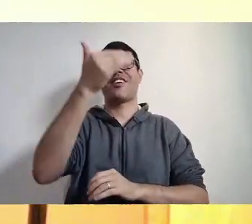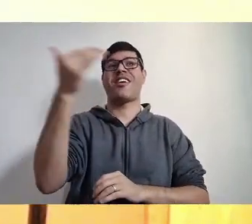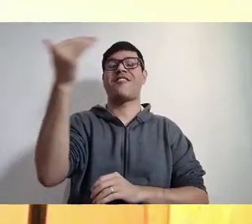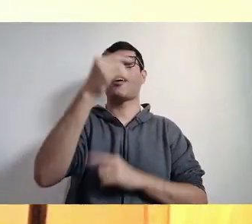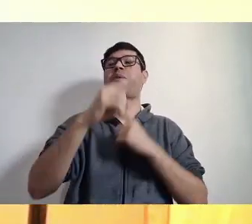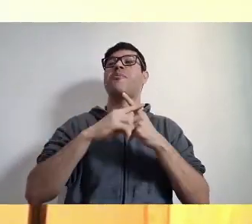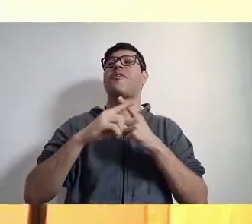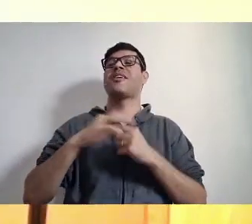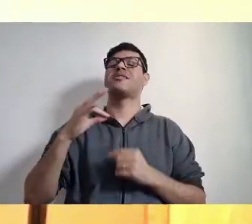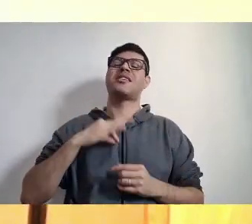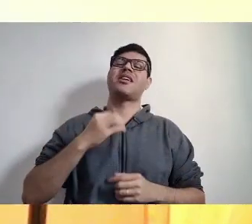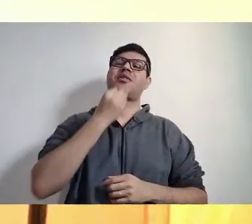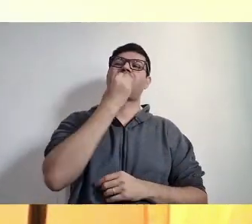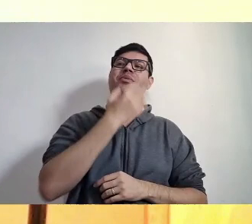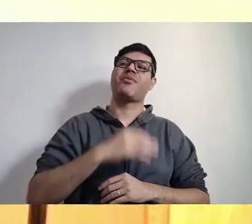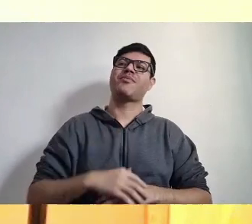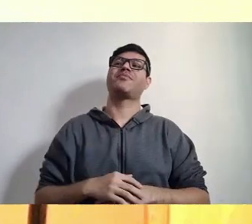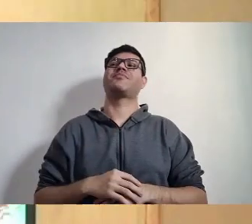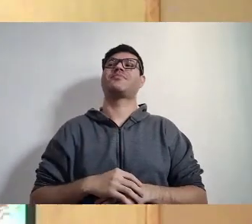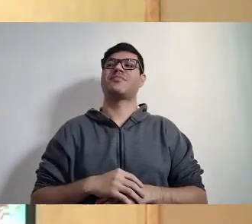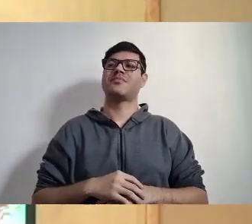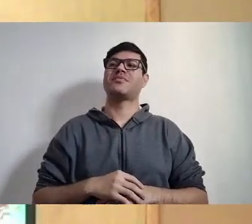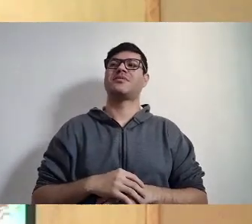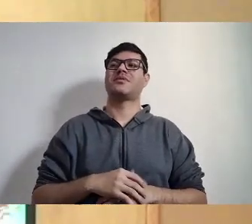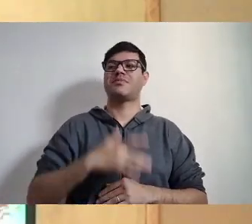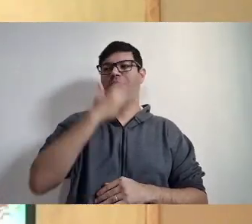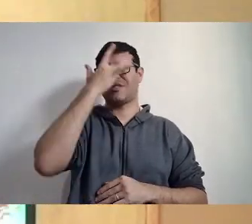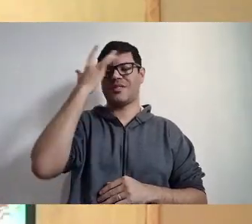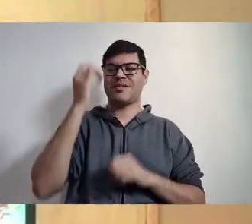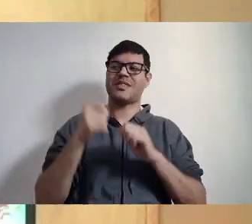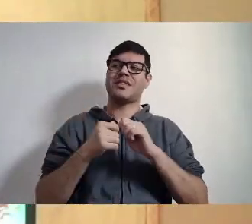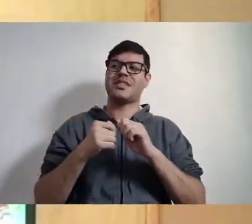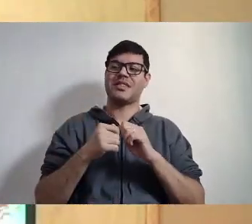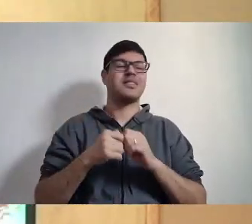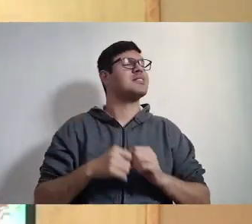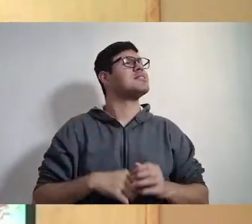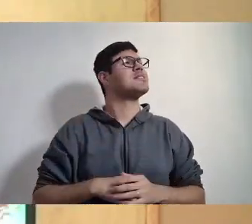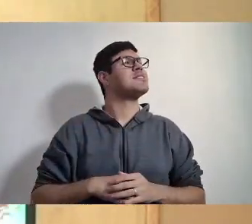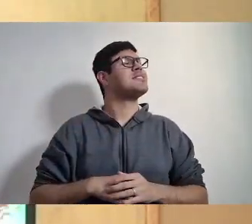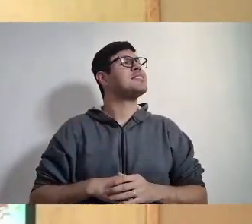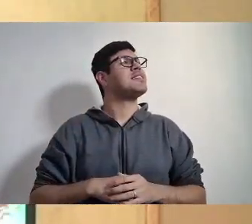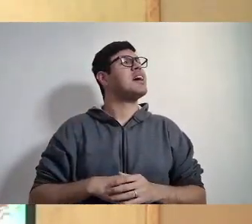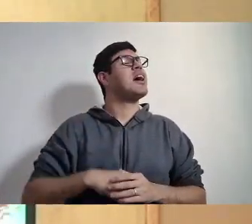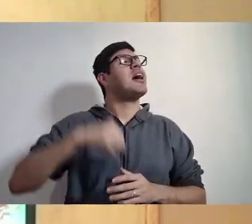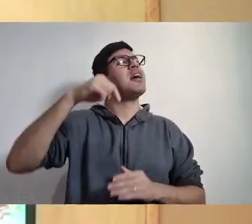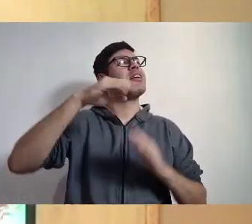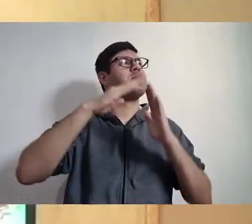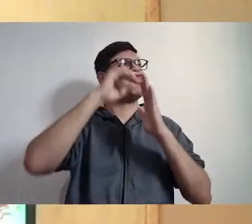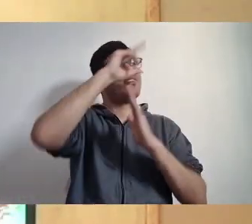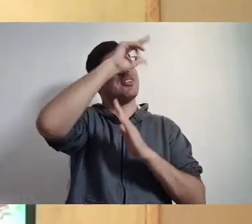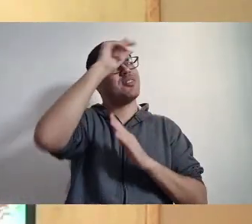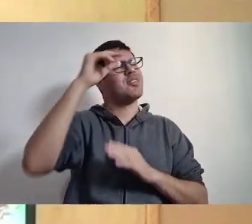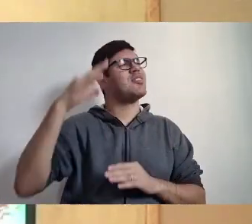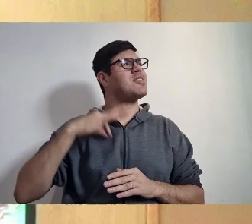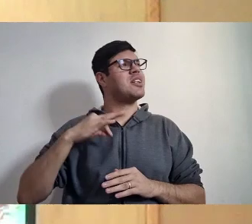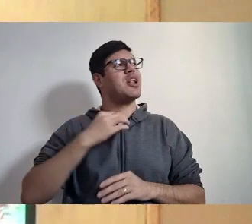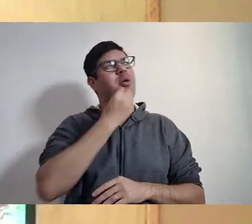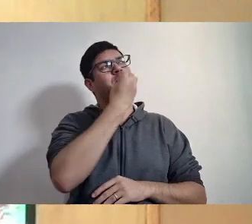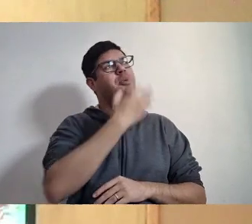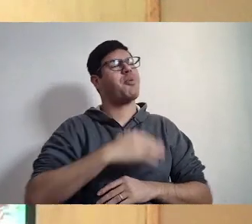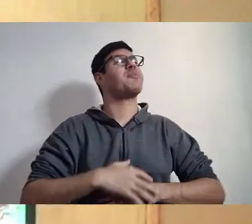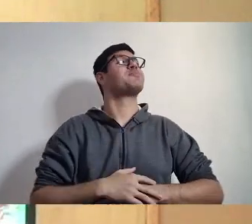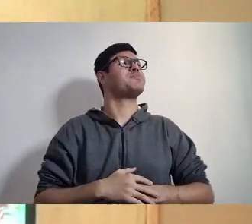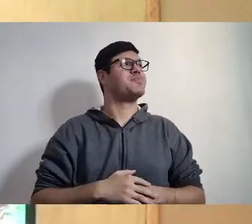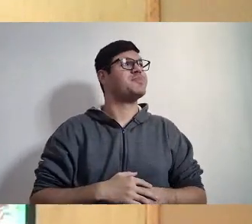é bom. De cordeiro é bom. Então, Salário de cordeiro é a bom. turma está fazendo isso. Mas de Araras também, Gil, até na prefeitura. Poxa, o salário tá bom. Agora melhorou